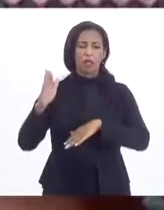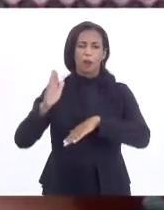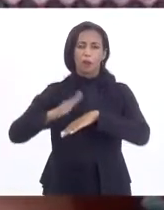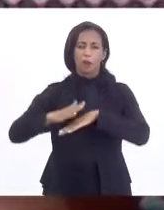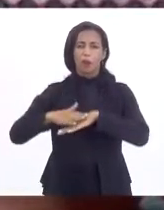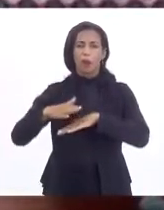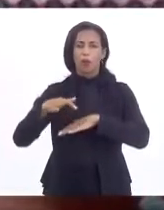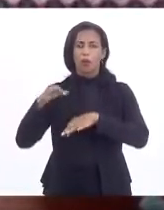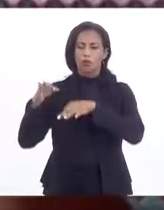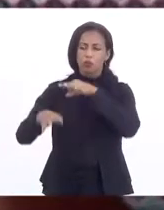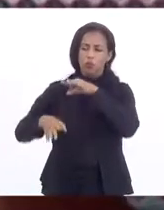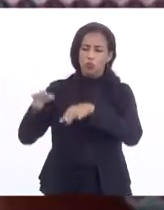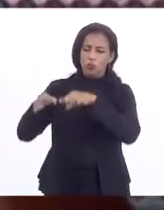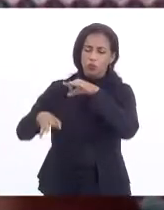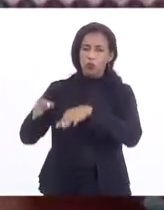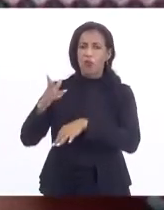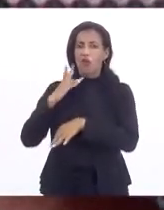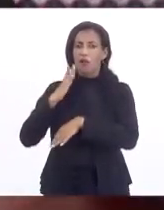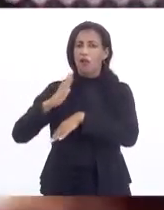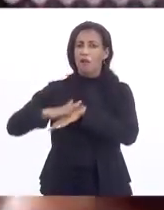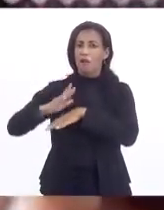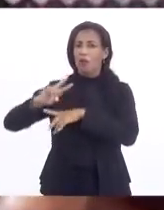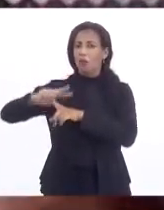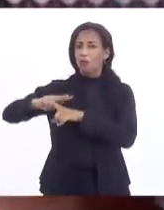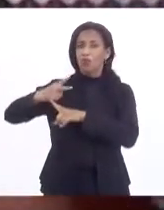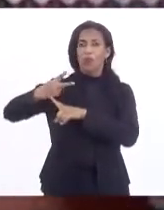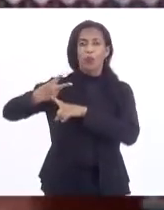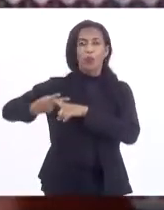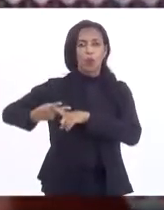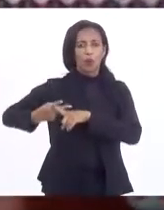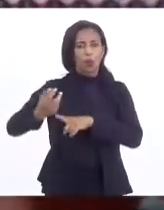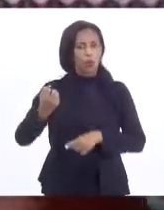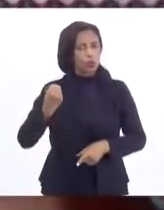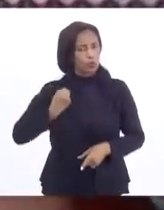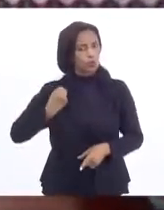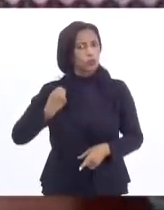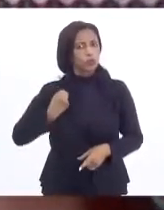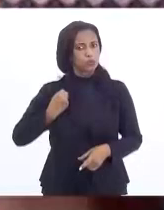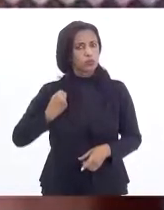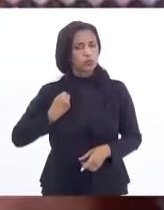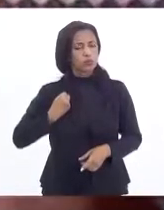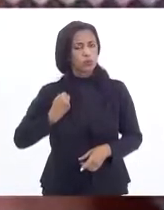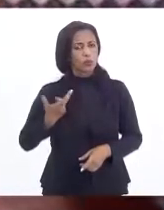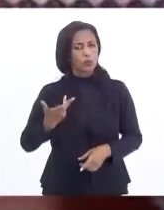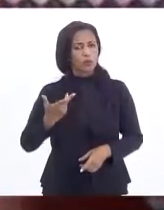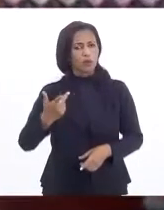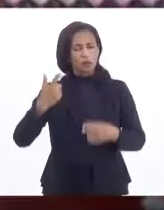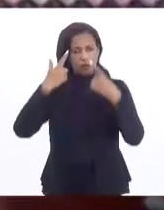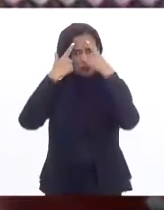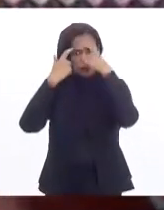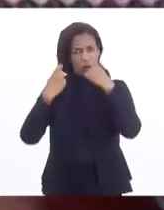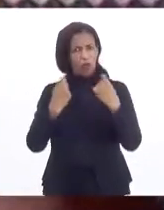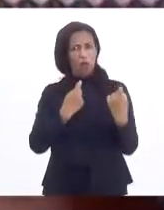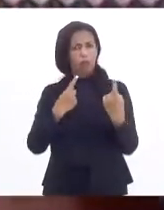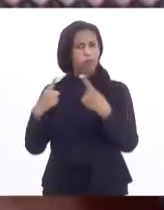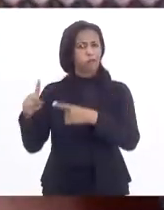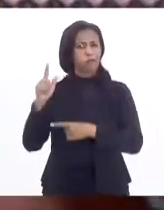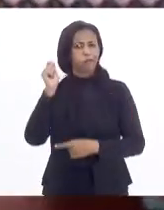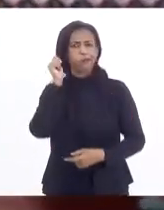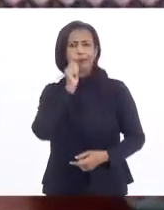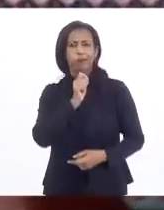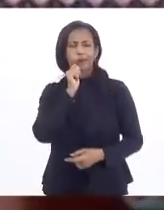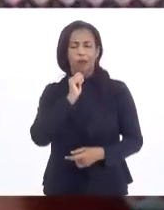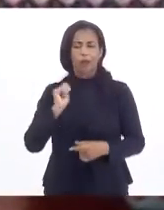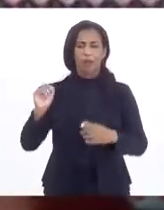Tribunal de Justiça dá conta de que mais que dobrou o número, né, de denúncias de